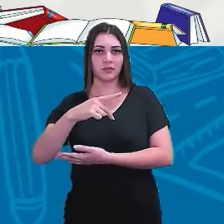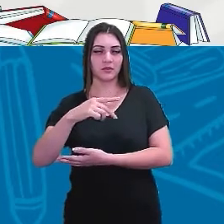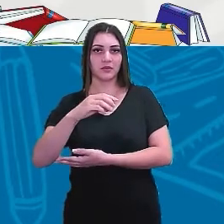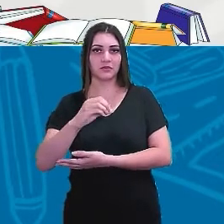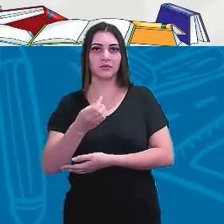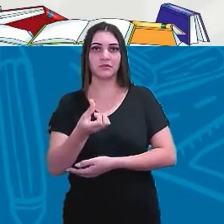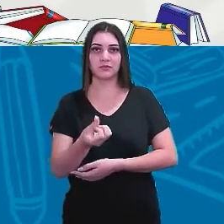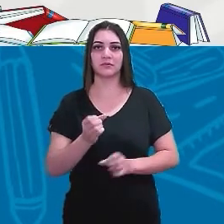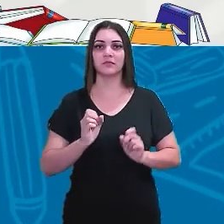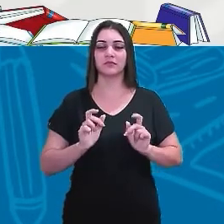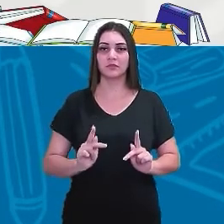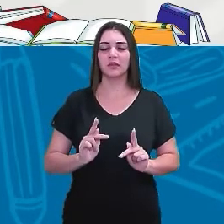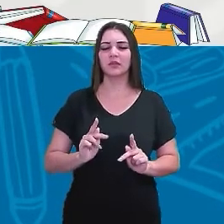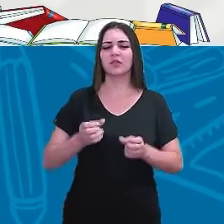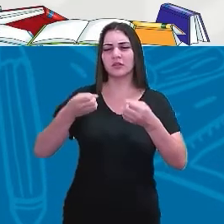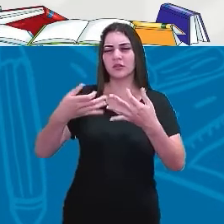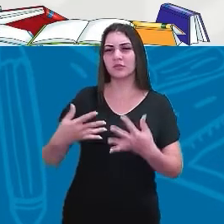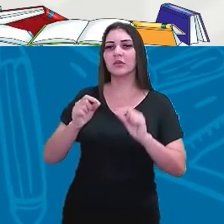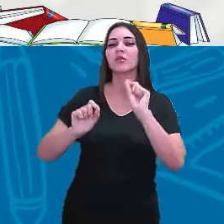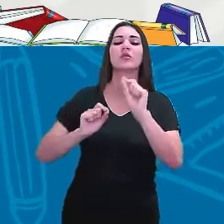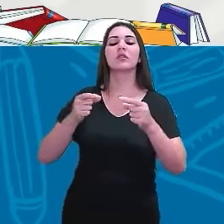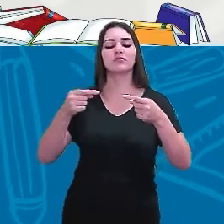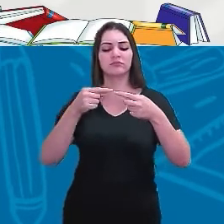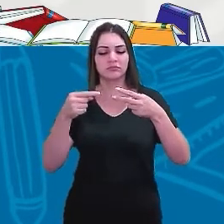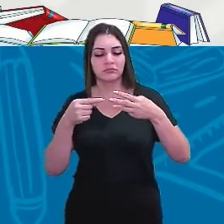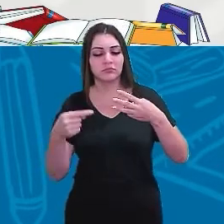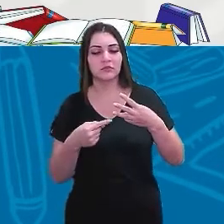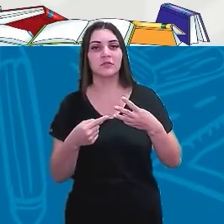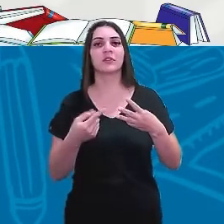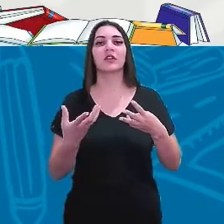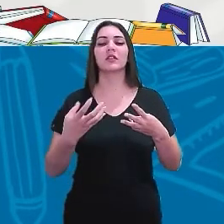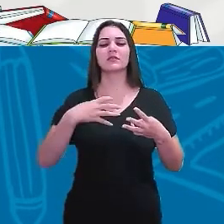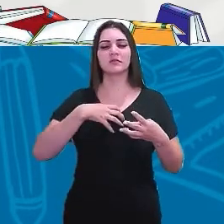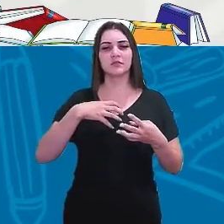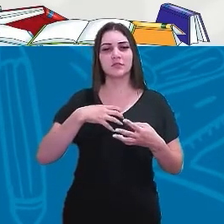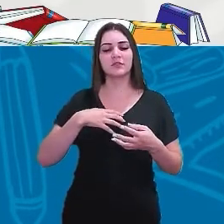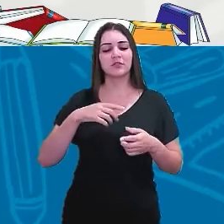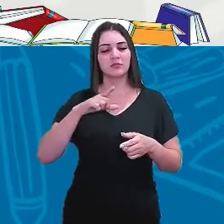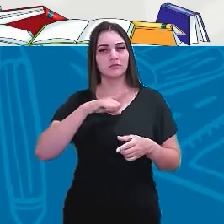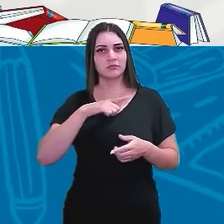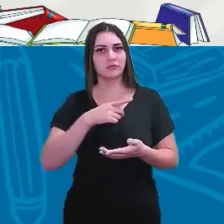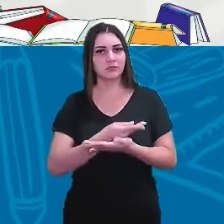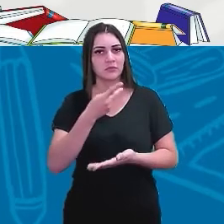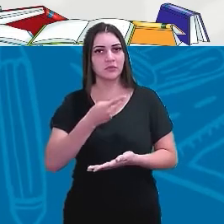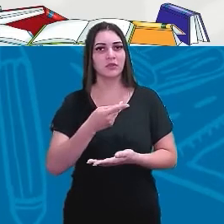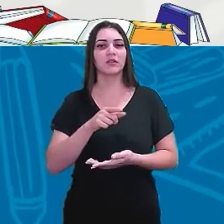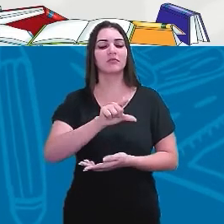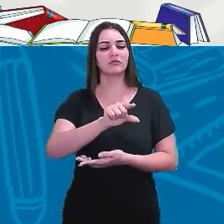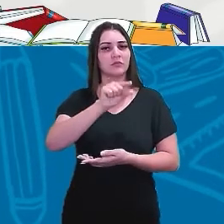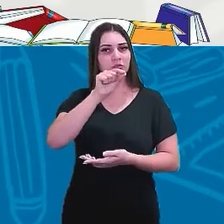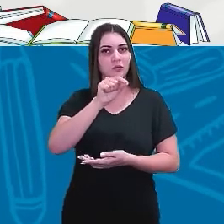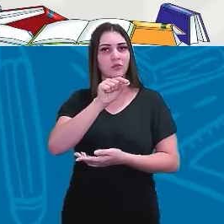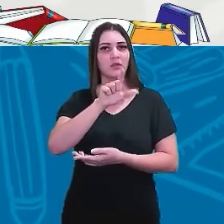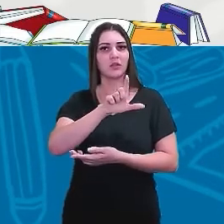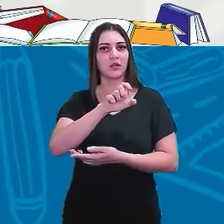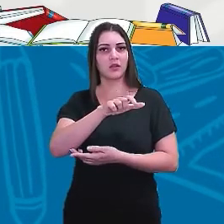67LP06, tá? Onde diz que identificar os efeitos de sentido provocados pela seleção lexical,